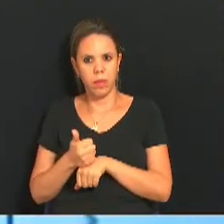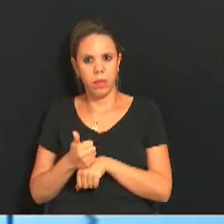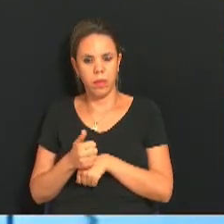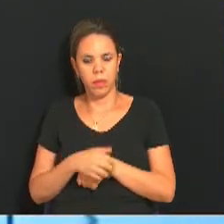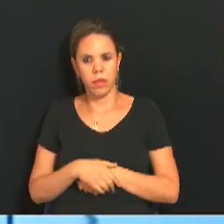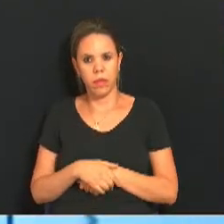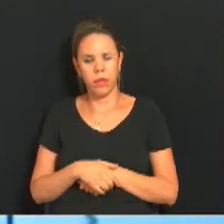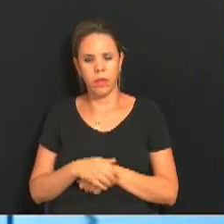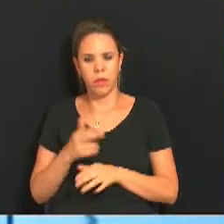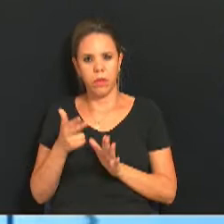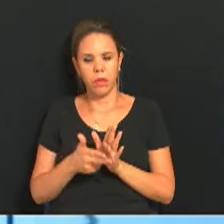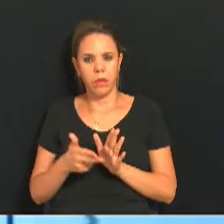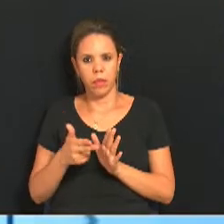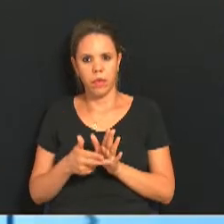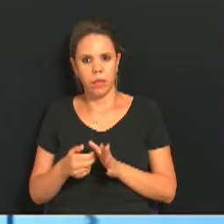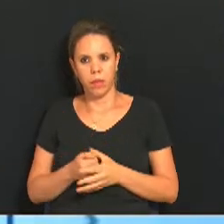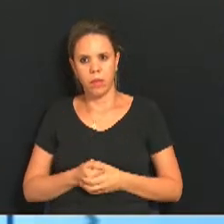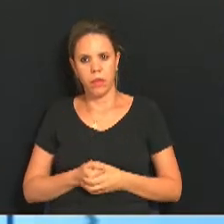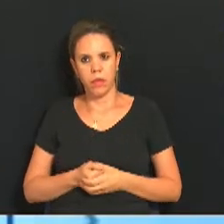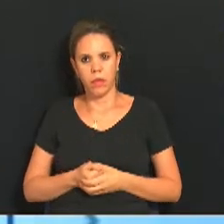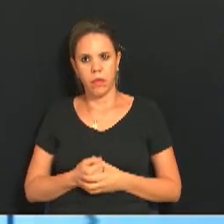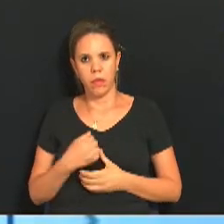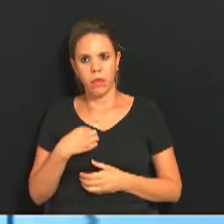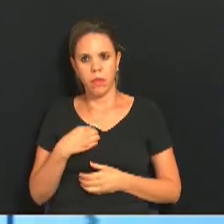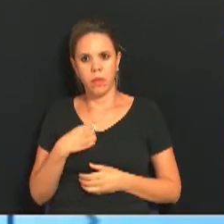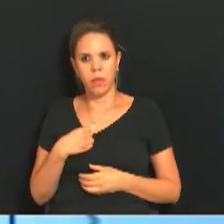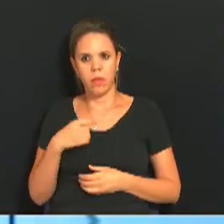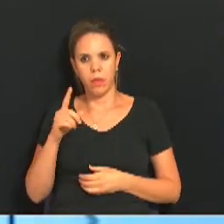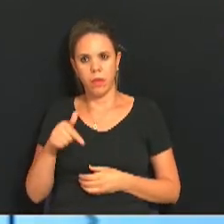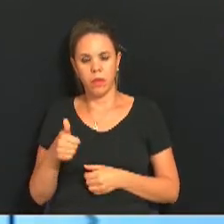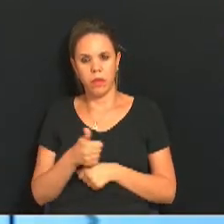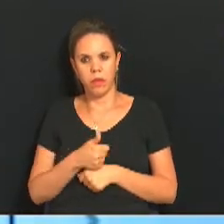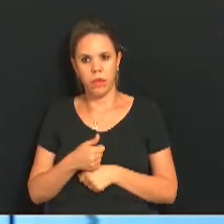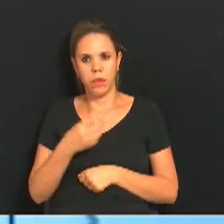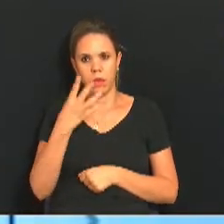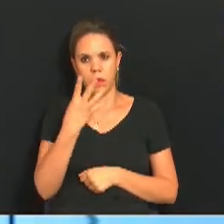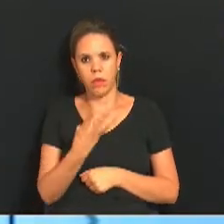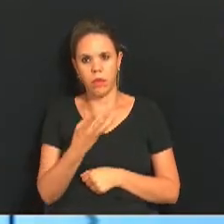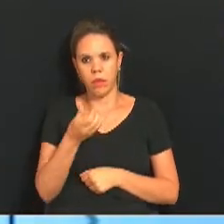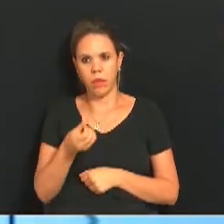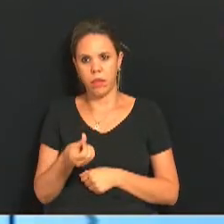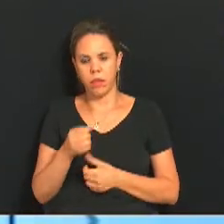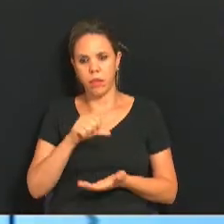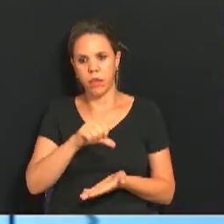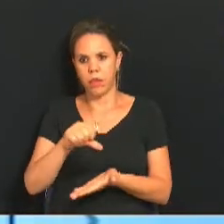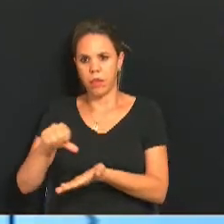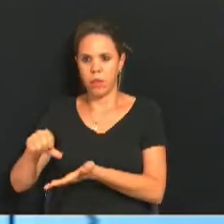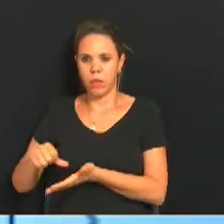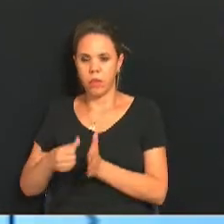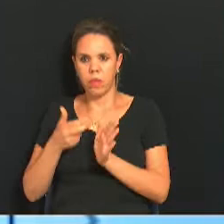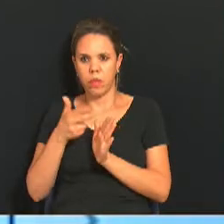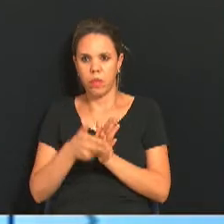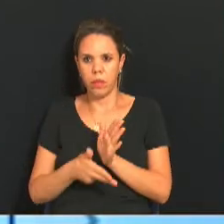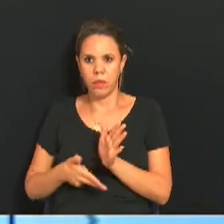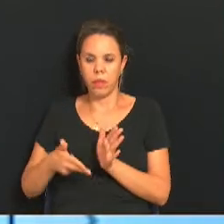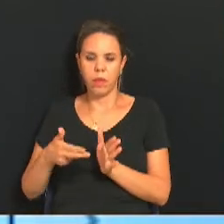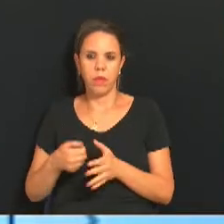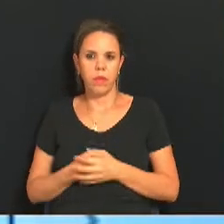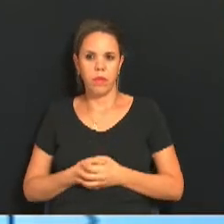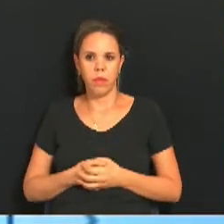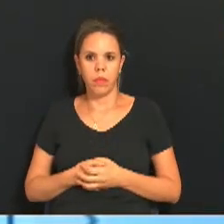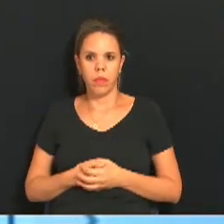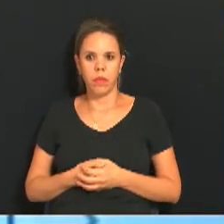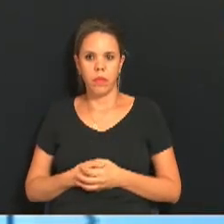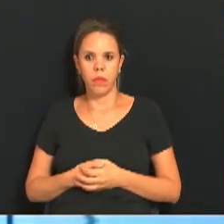Ferroviário e essa área tem 46 46 dentes tomar